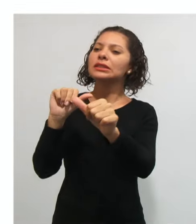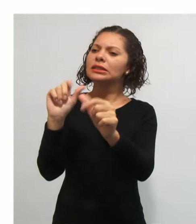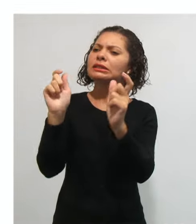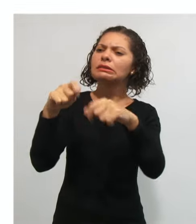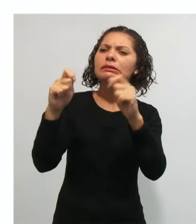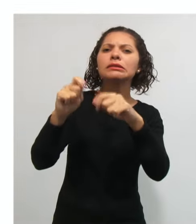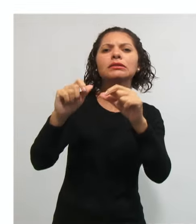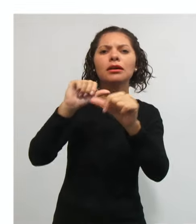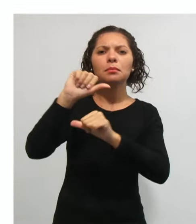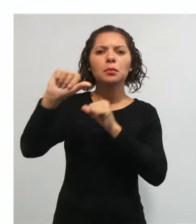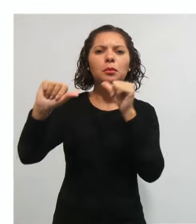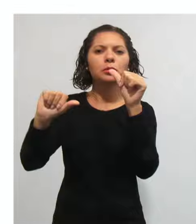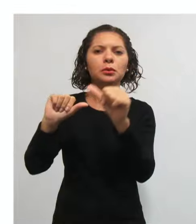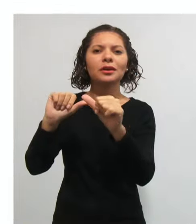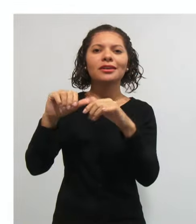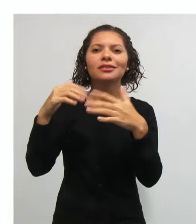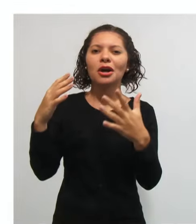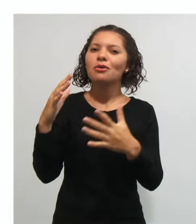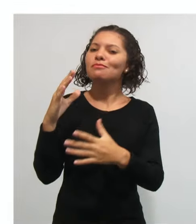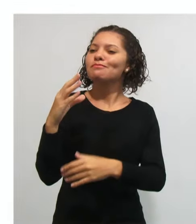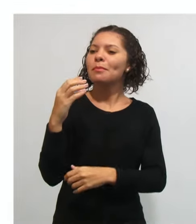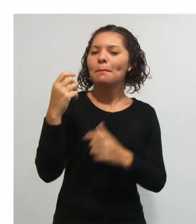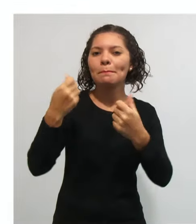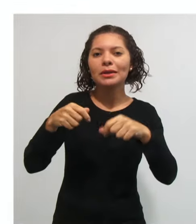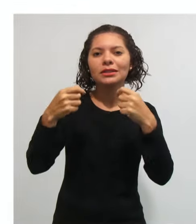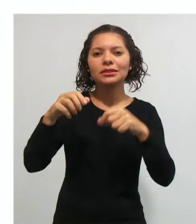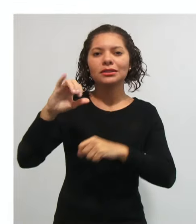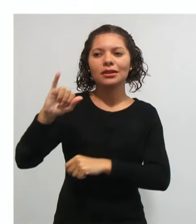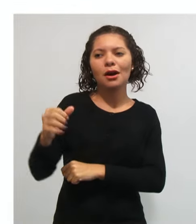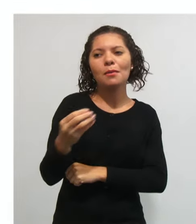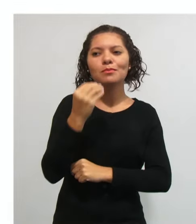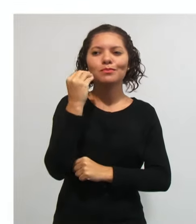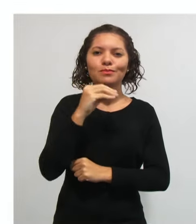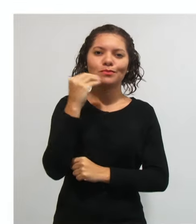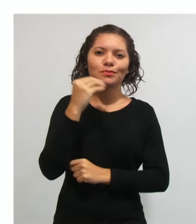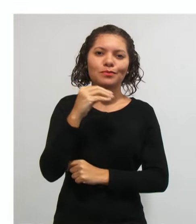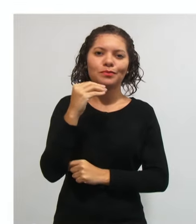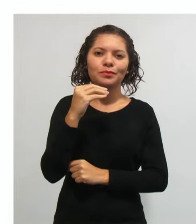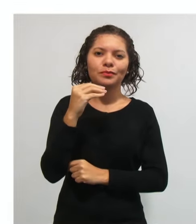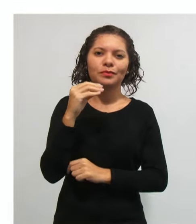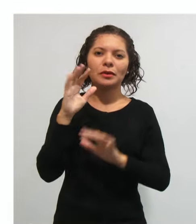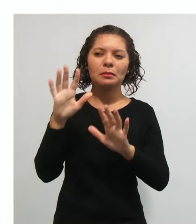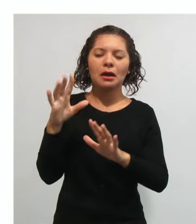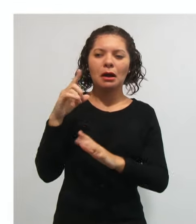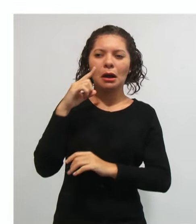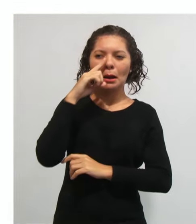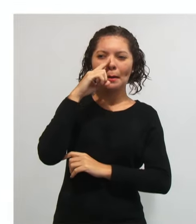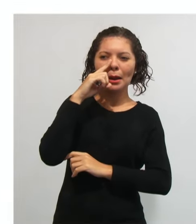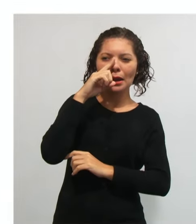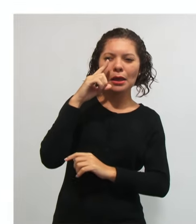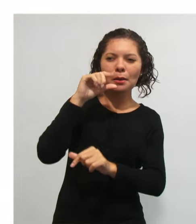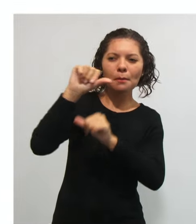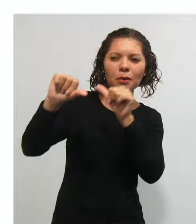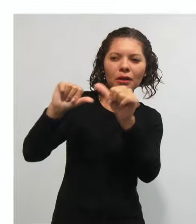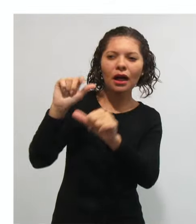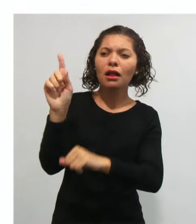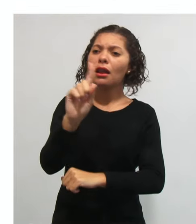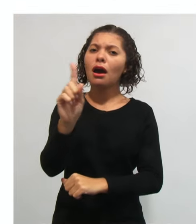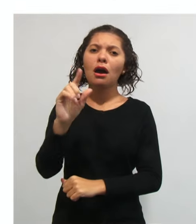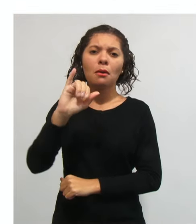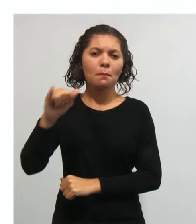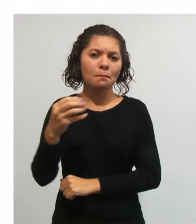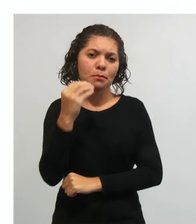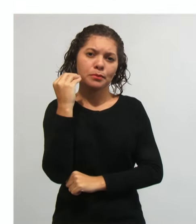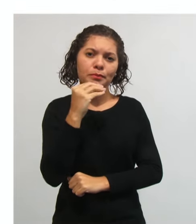mudança como uma oportunidade e não uma ameaça Observe aqui comigo